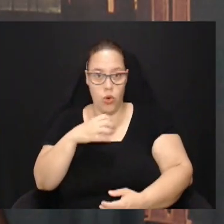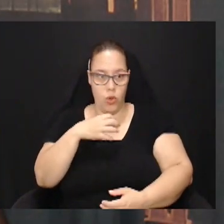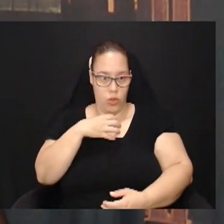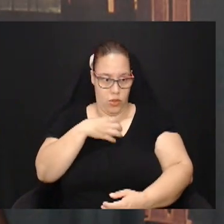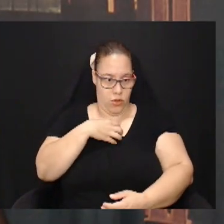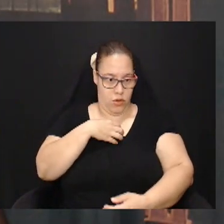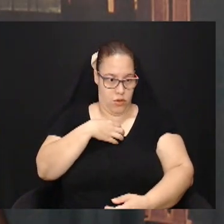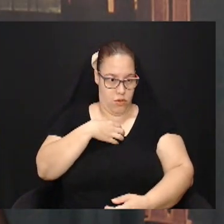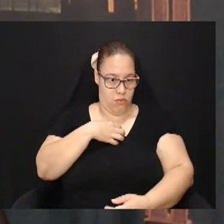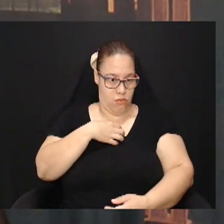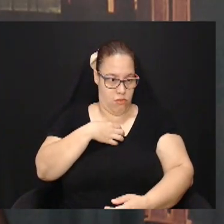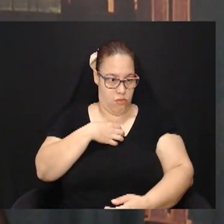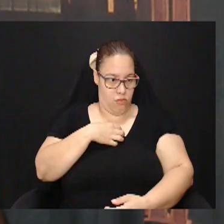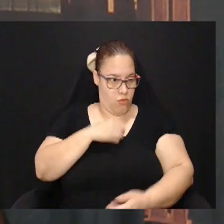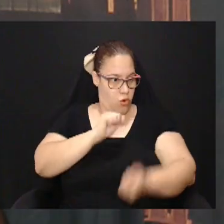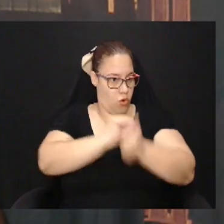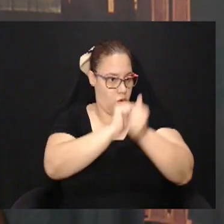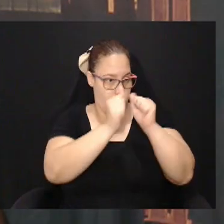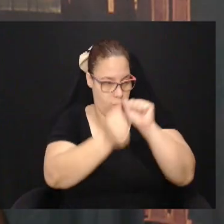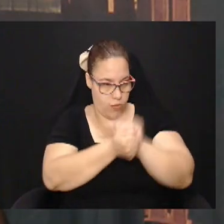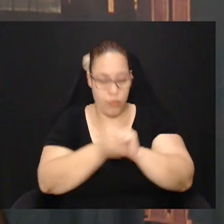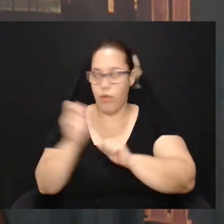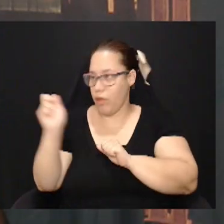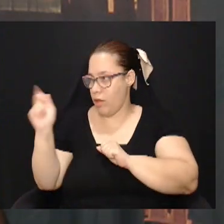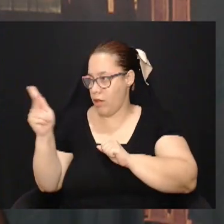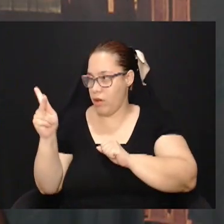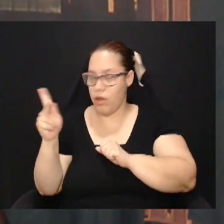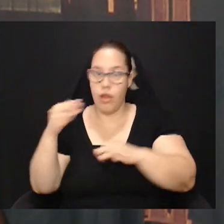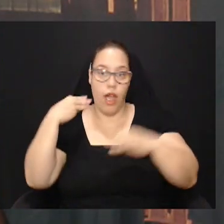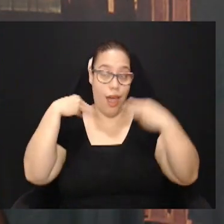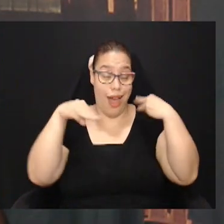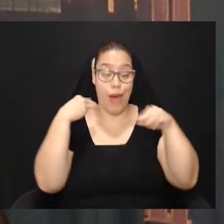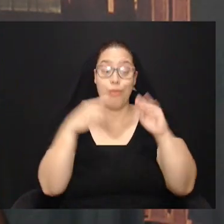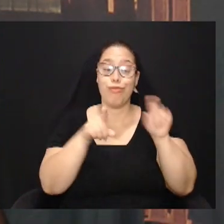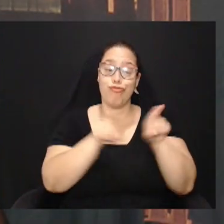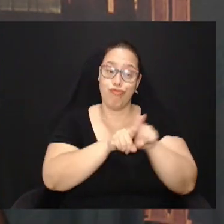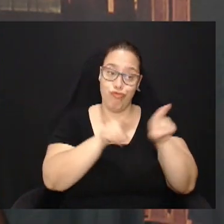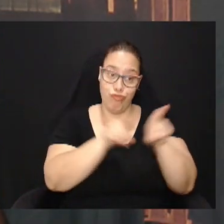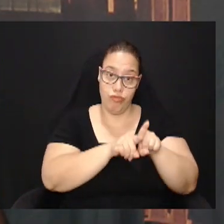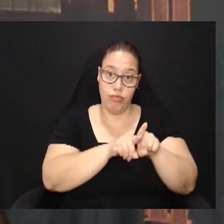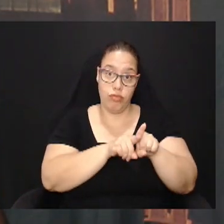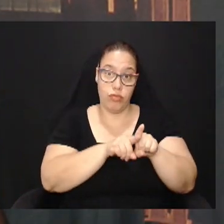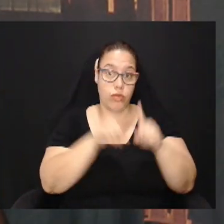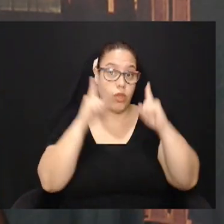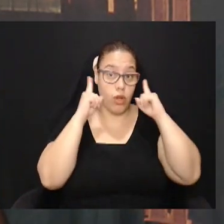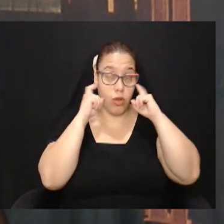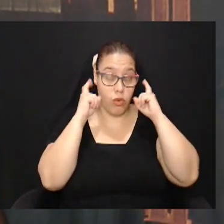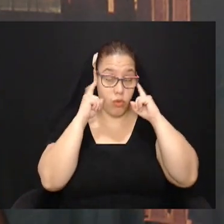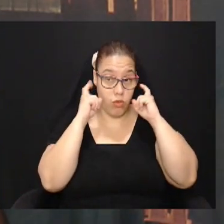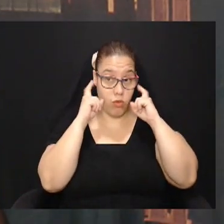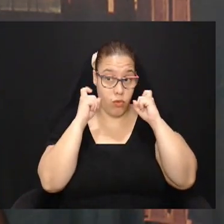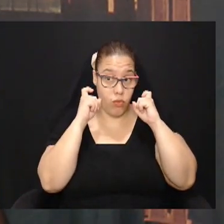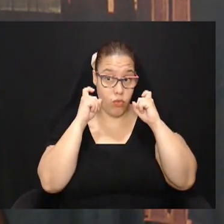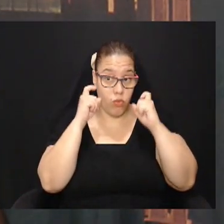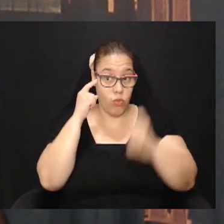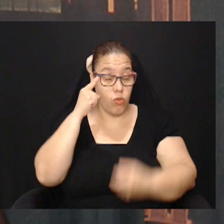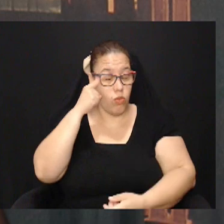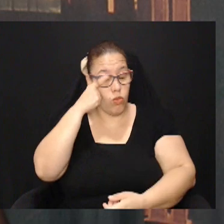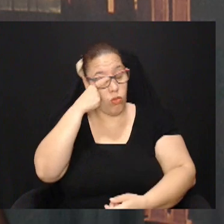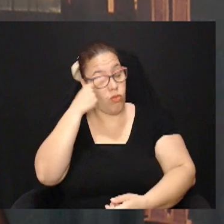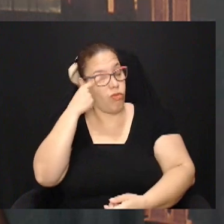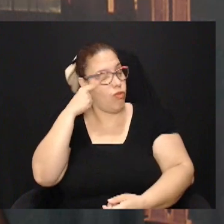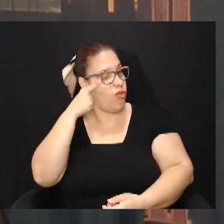eu modulo. Tá. A música também. Então, do mesmo jeito que eu tenho o estímulo, ele vem